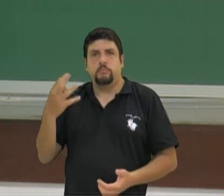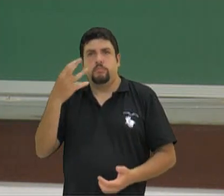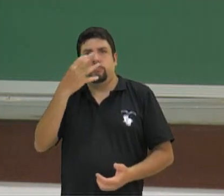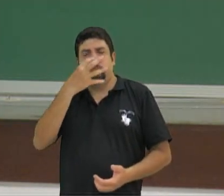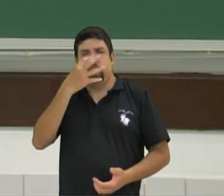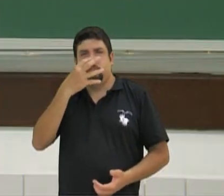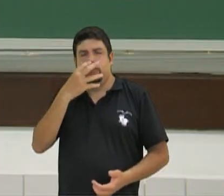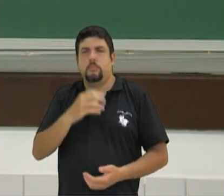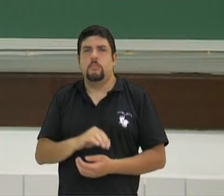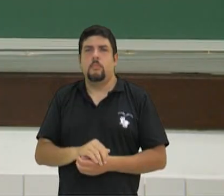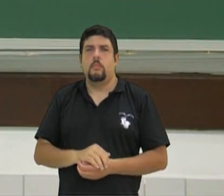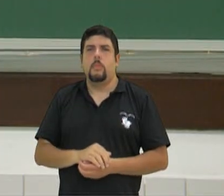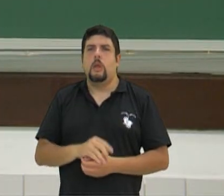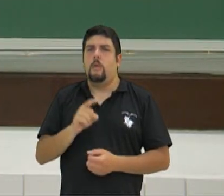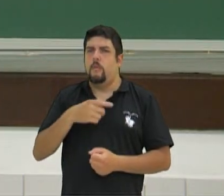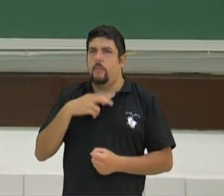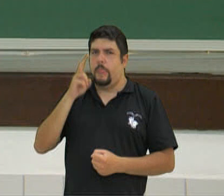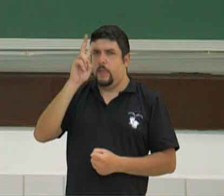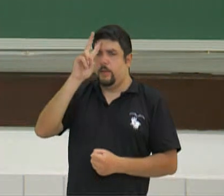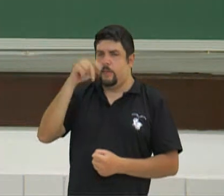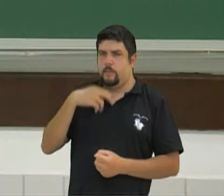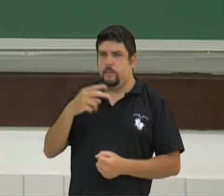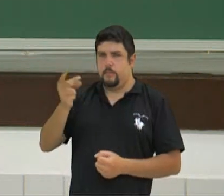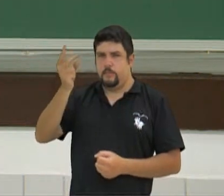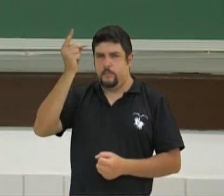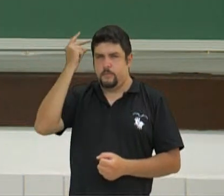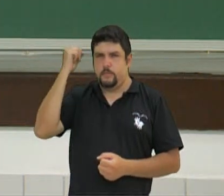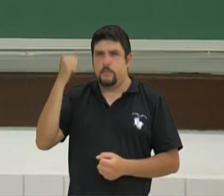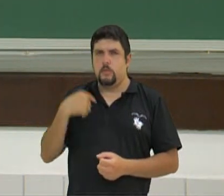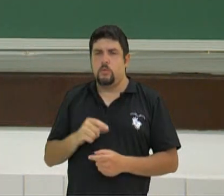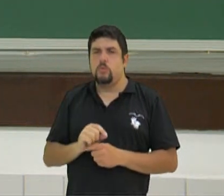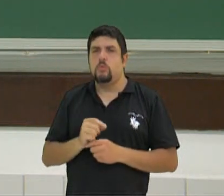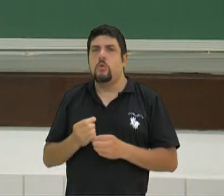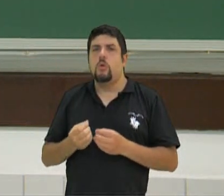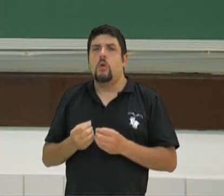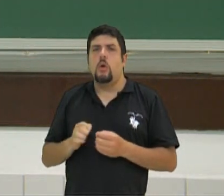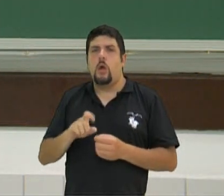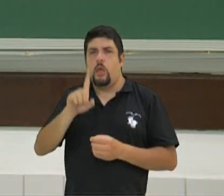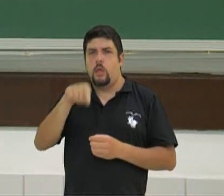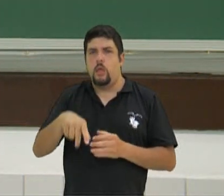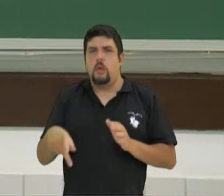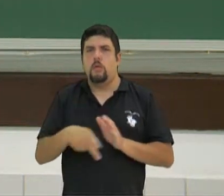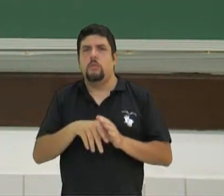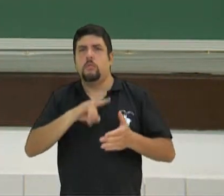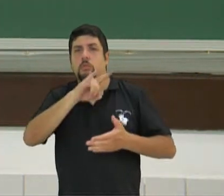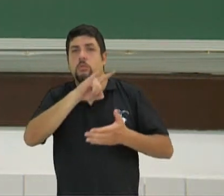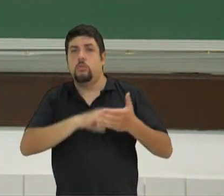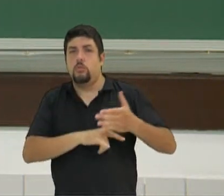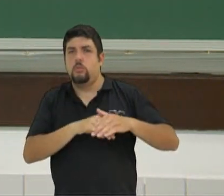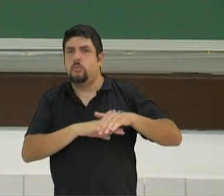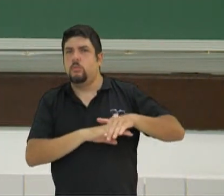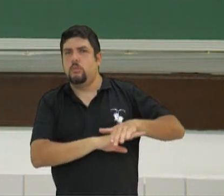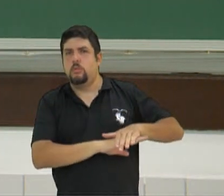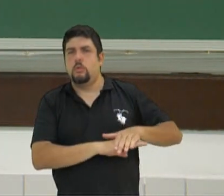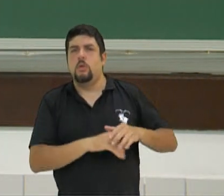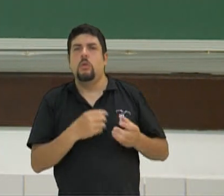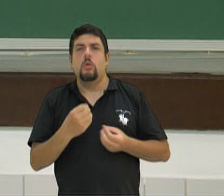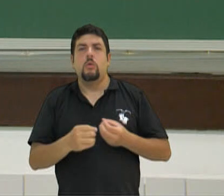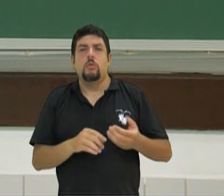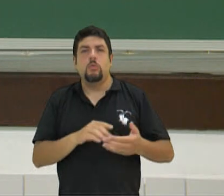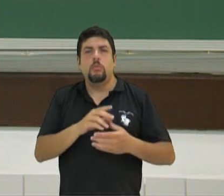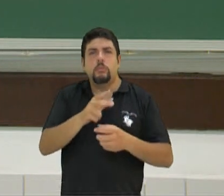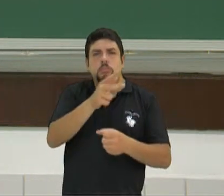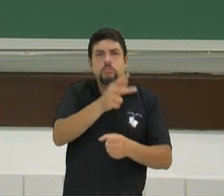época. Você vai lembrar que o filme, na época, no seu surgimento, era documental. Então você documentava certas cenas. O